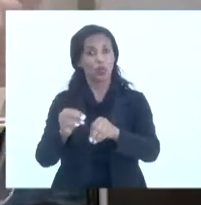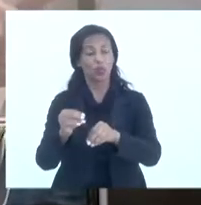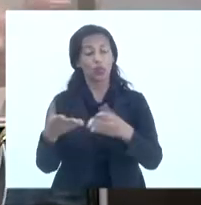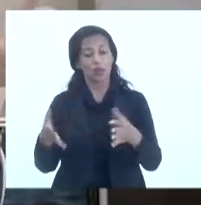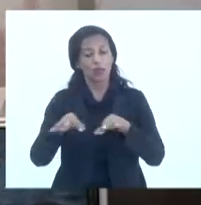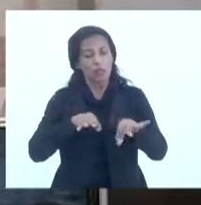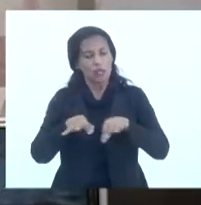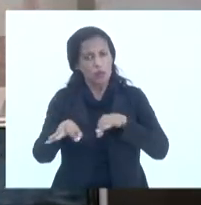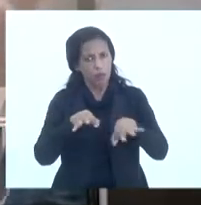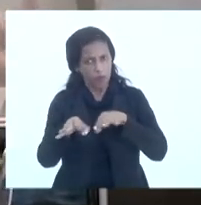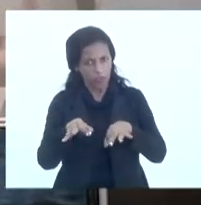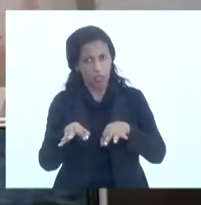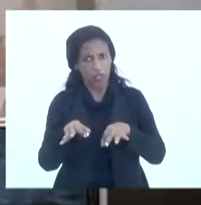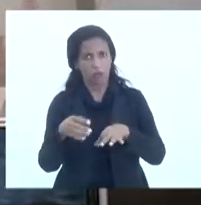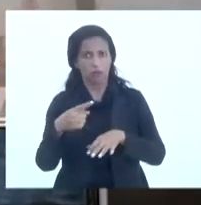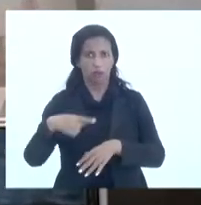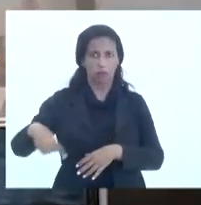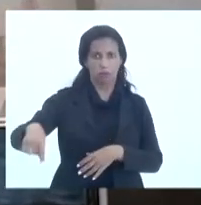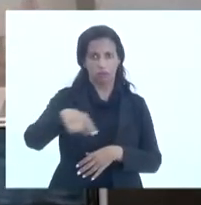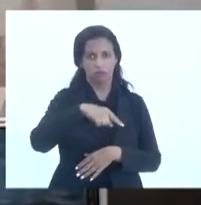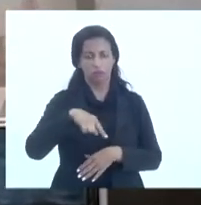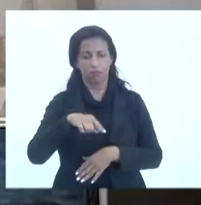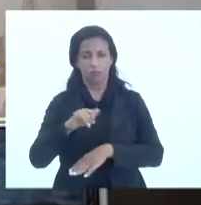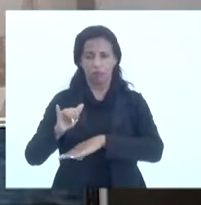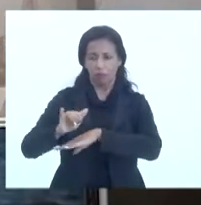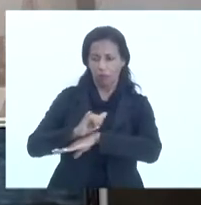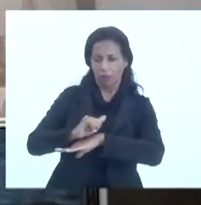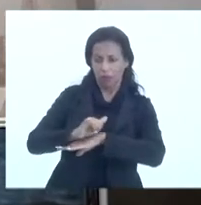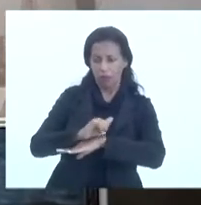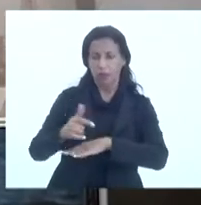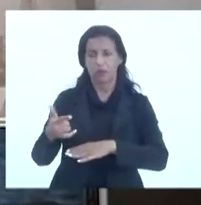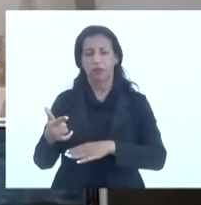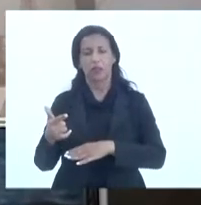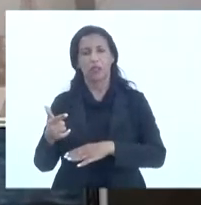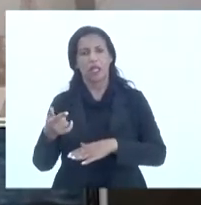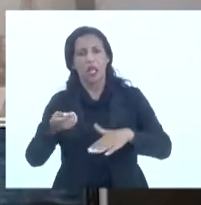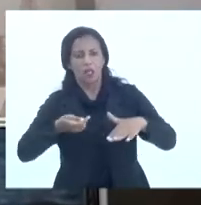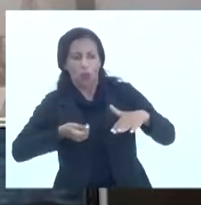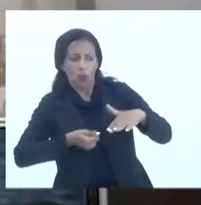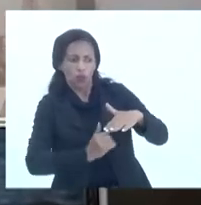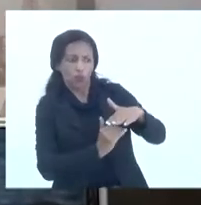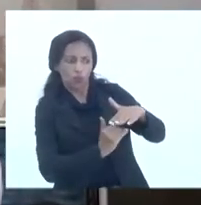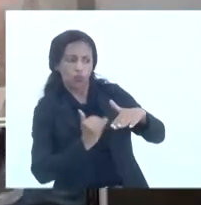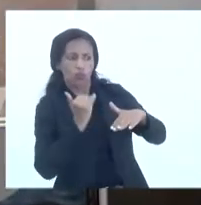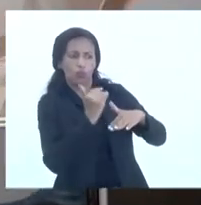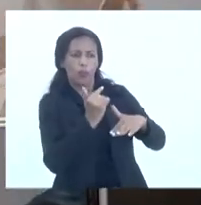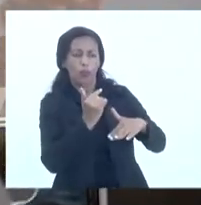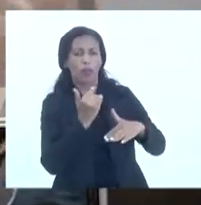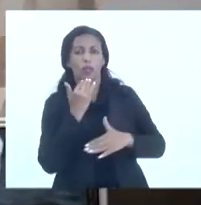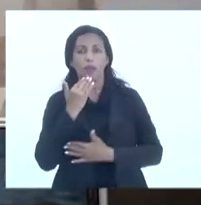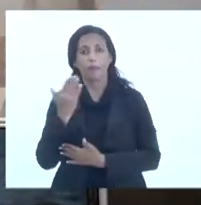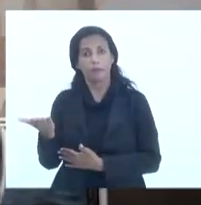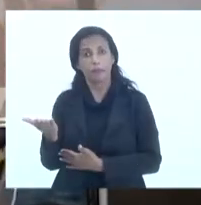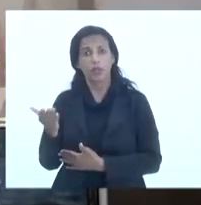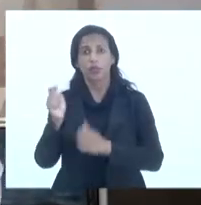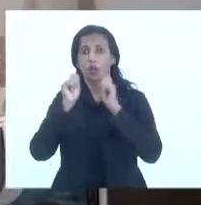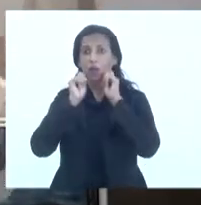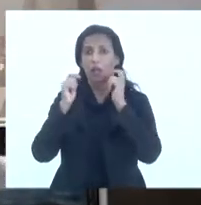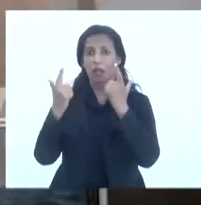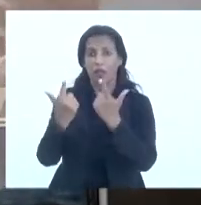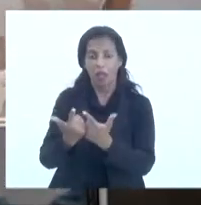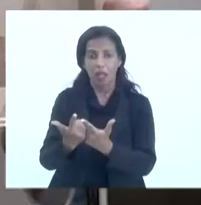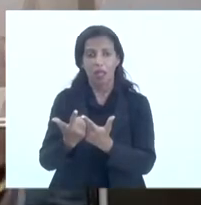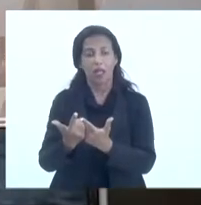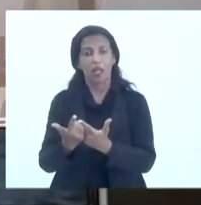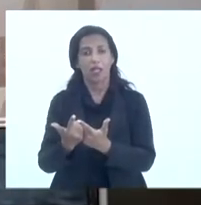gente está, em relação aí o Fundo Soberano, a gente estava pedindo a LER justamente para dizer